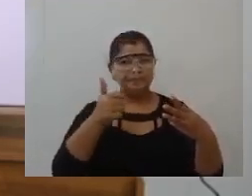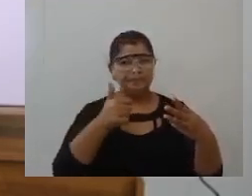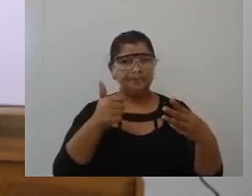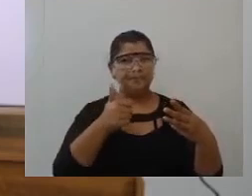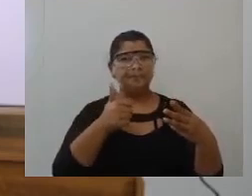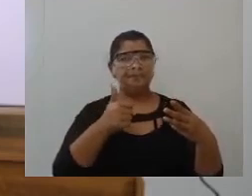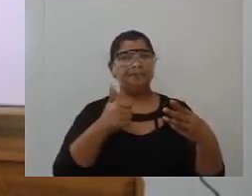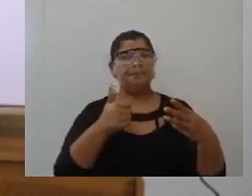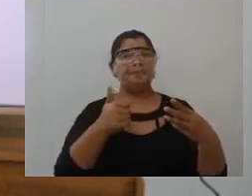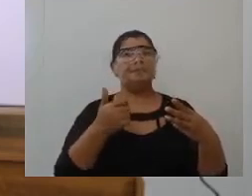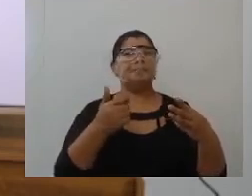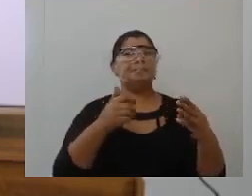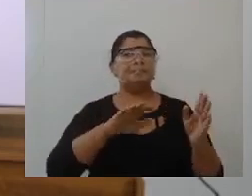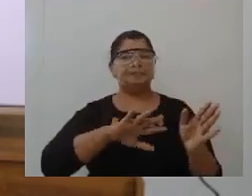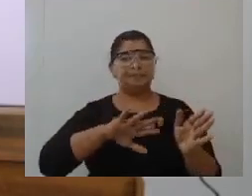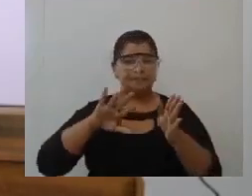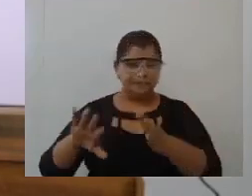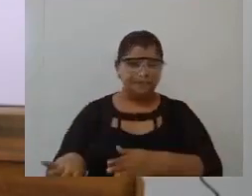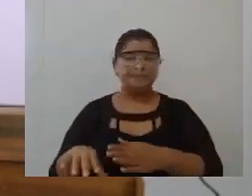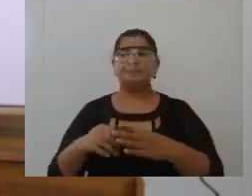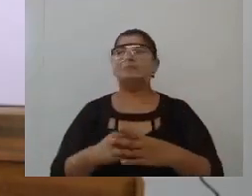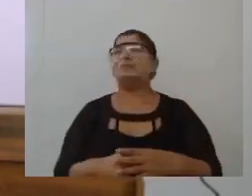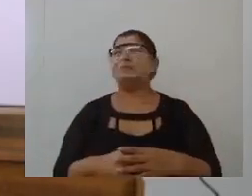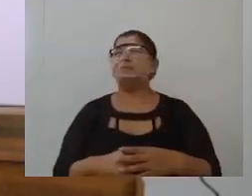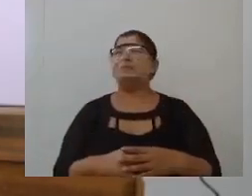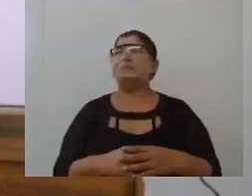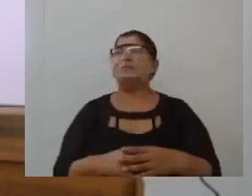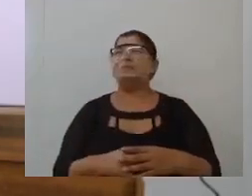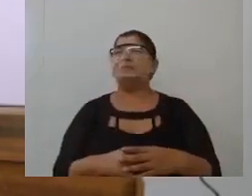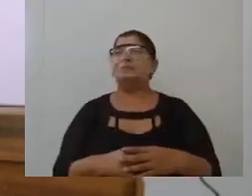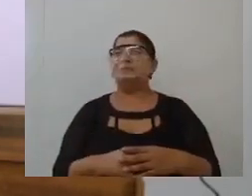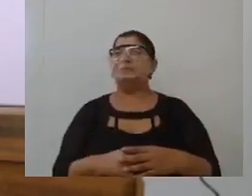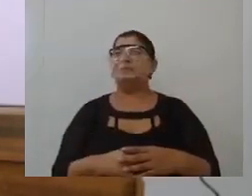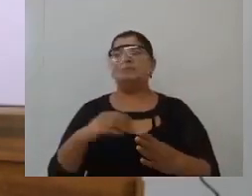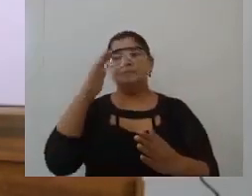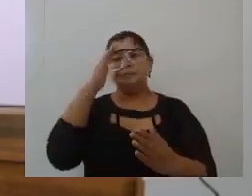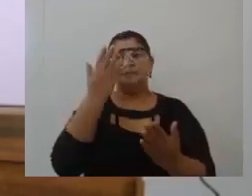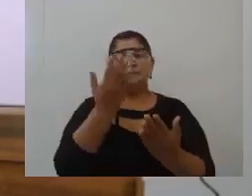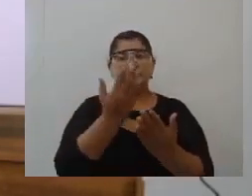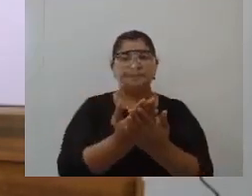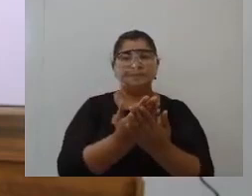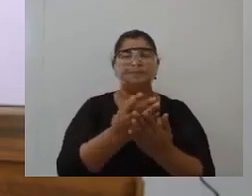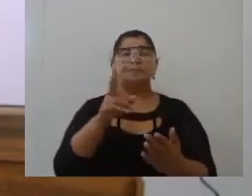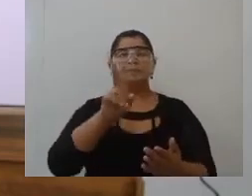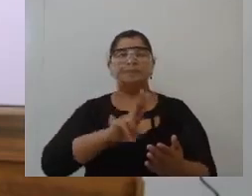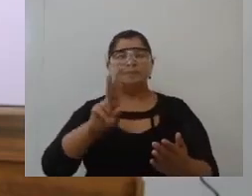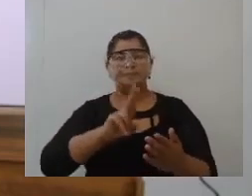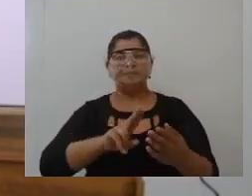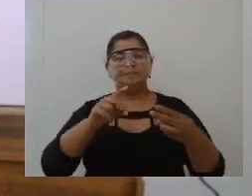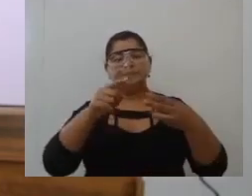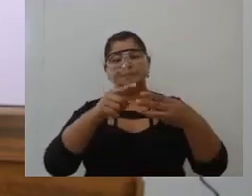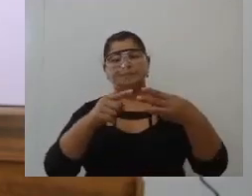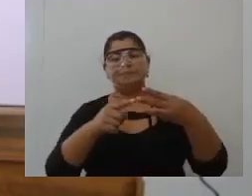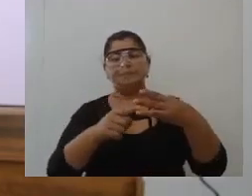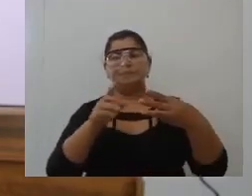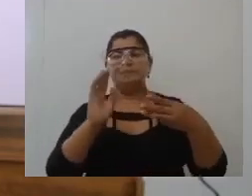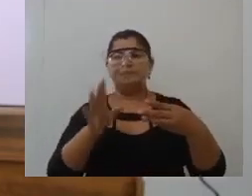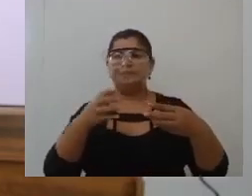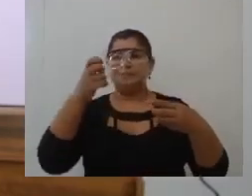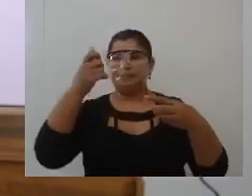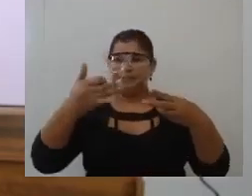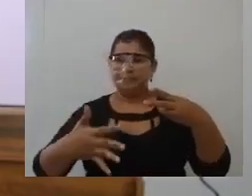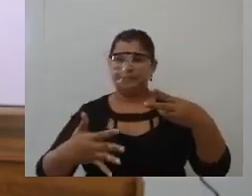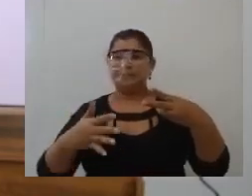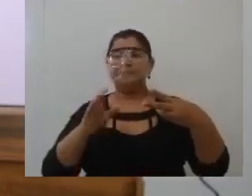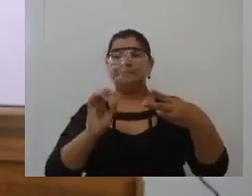ultrapassado, é arcaico, não vamos ficar mais nele. Bem, credibilidade e utilidade. Eu falei na minha introdução, vamos só